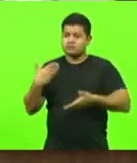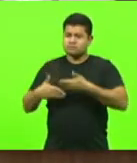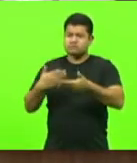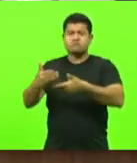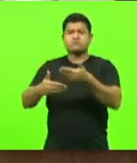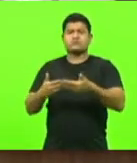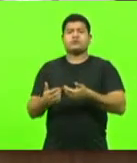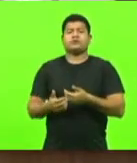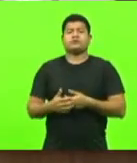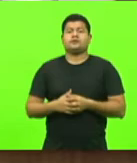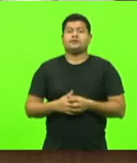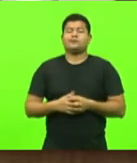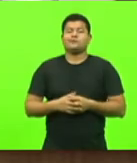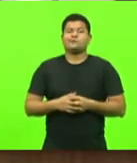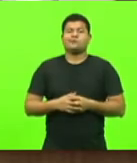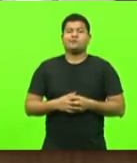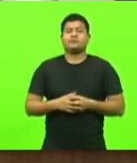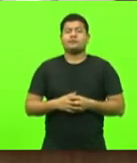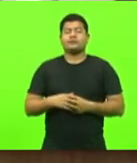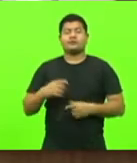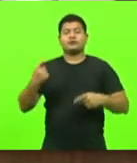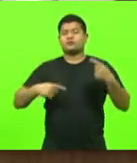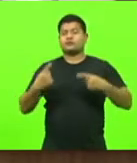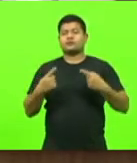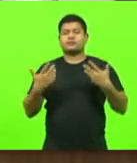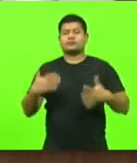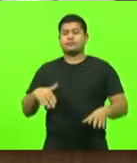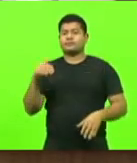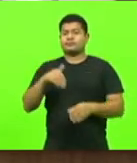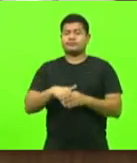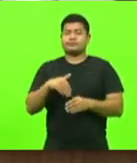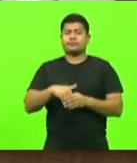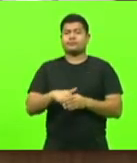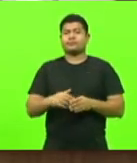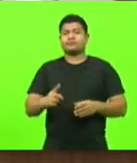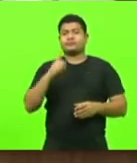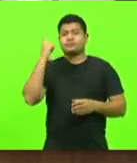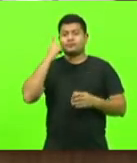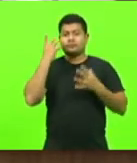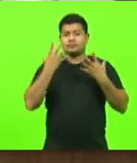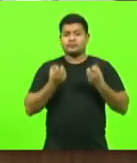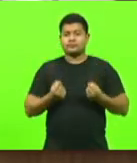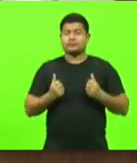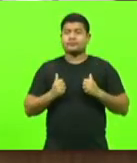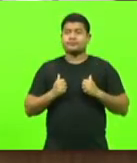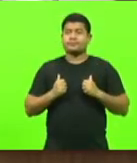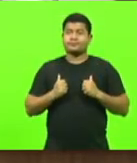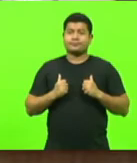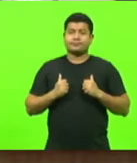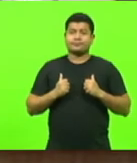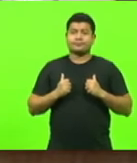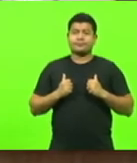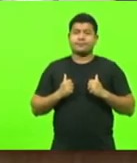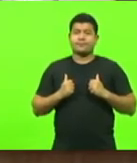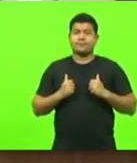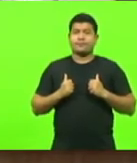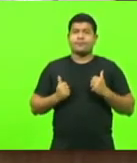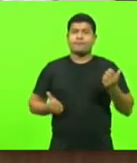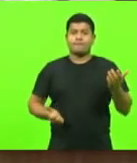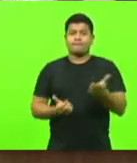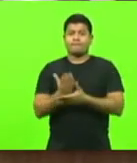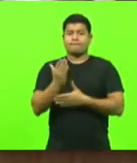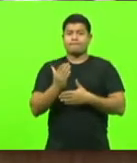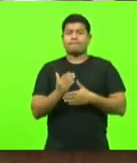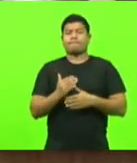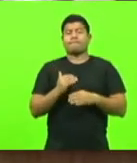torne realidade. Não havendo mais quem queira discutir, em votação, deputados que aprovam permaneçam como se encontra. Aprovado